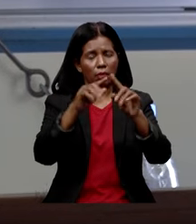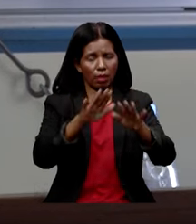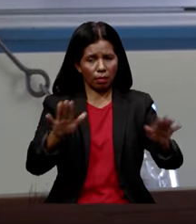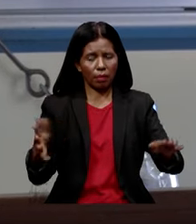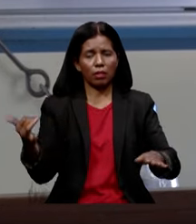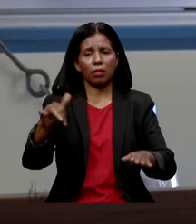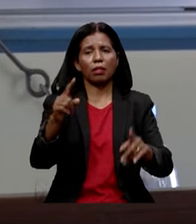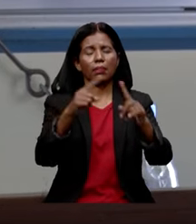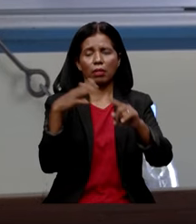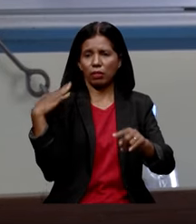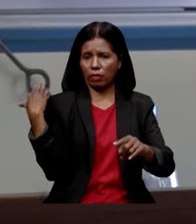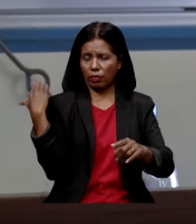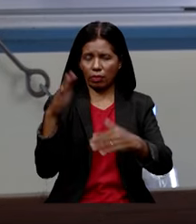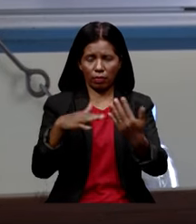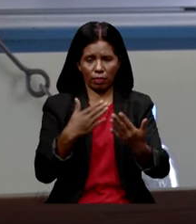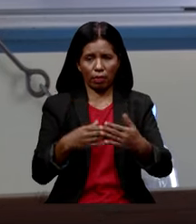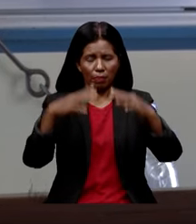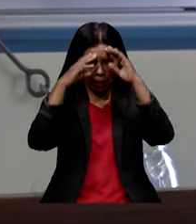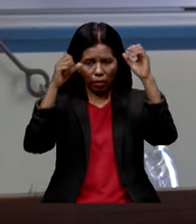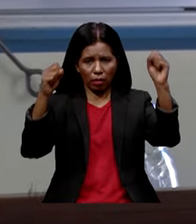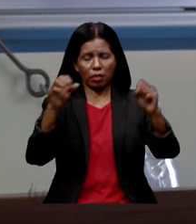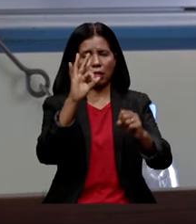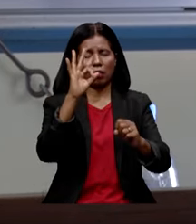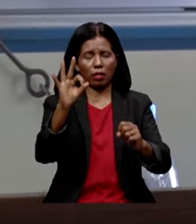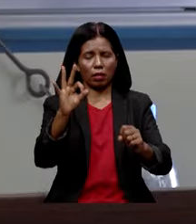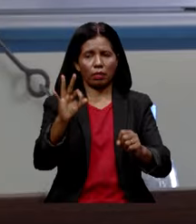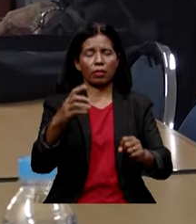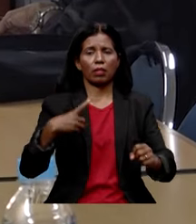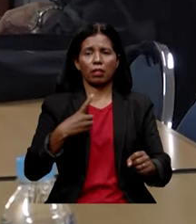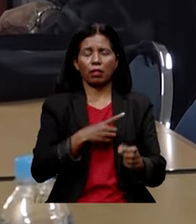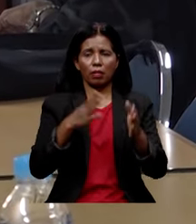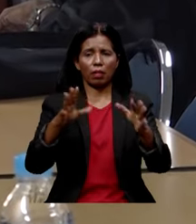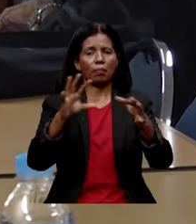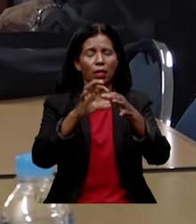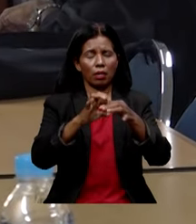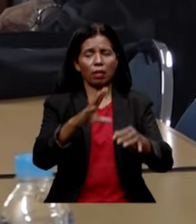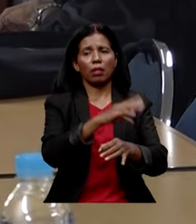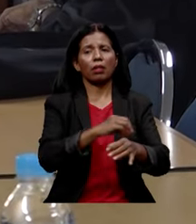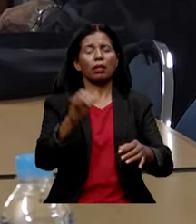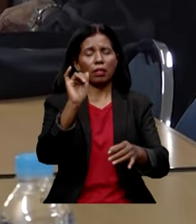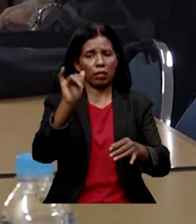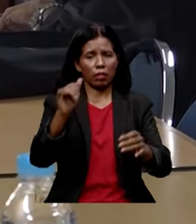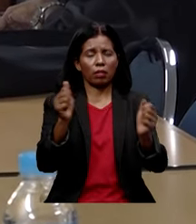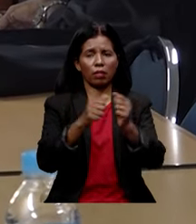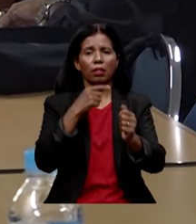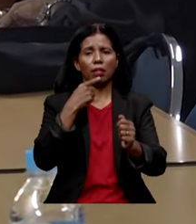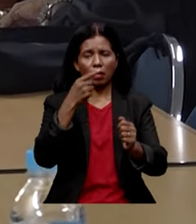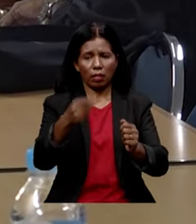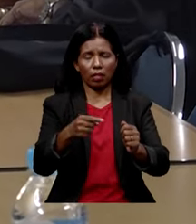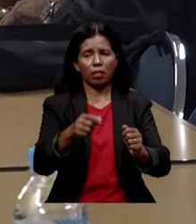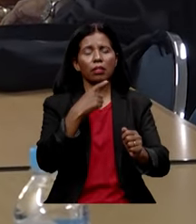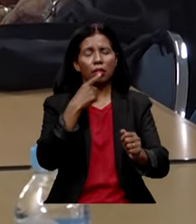iha joven sira presidente comissão F deputada Maria Grumali Actuir membro comissão F concorda ho sus estão ne no